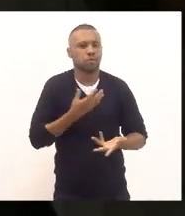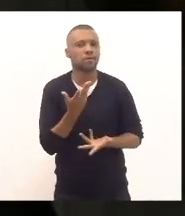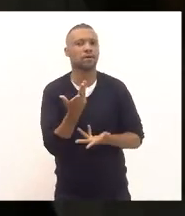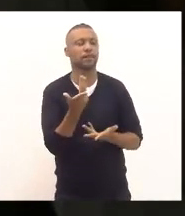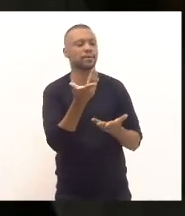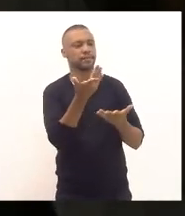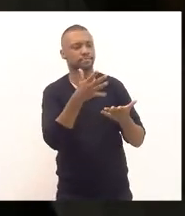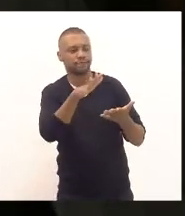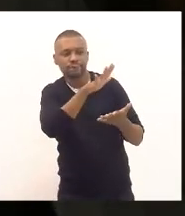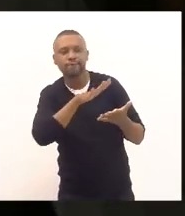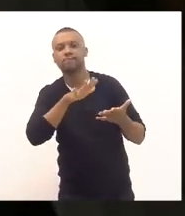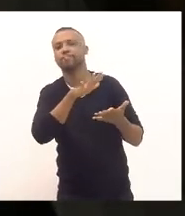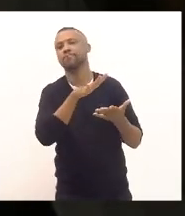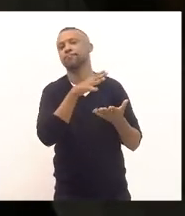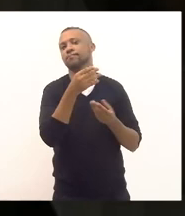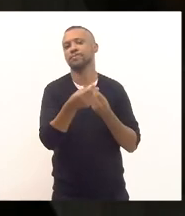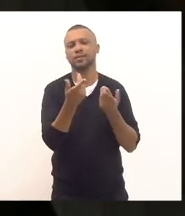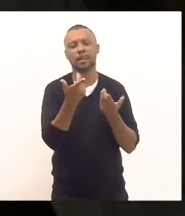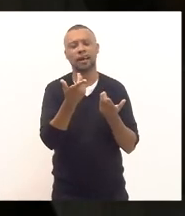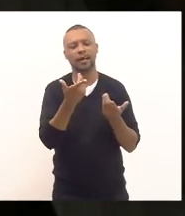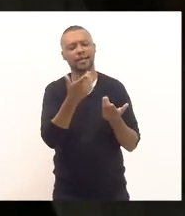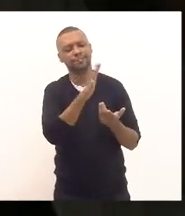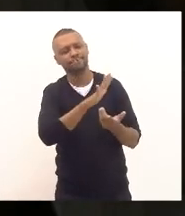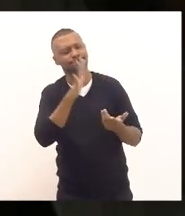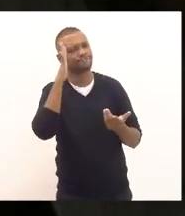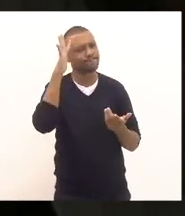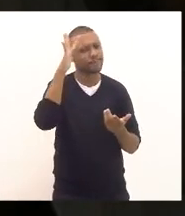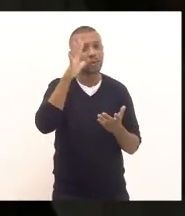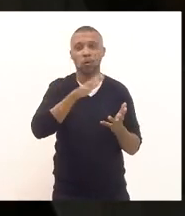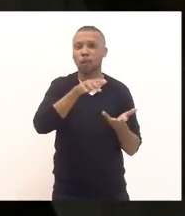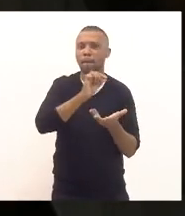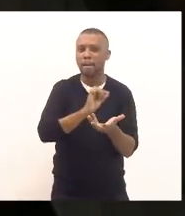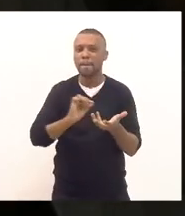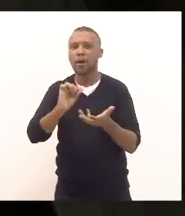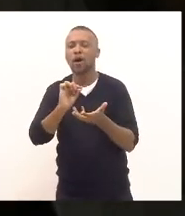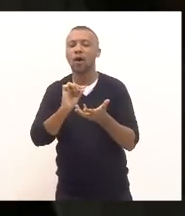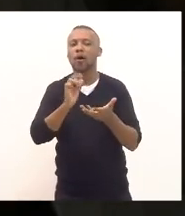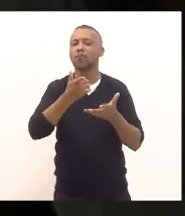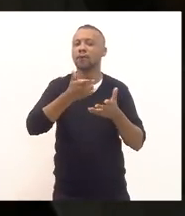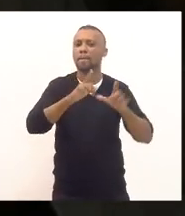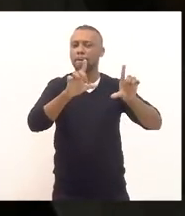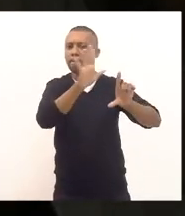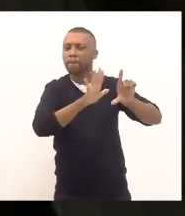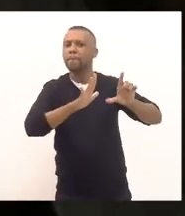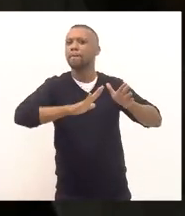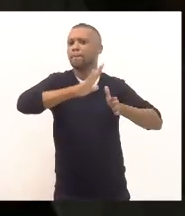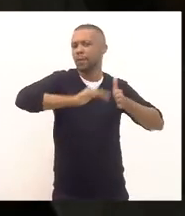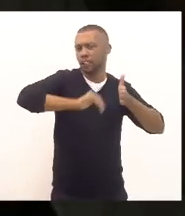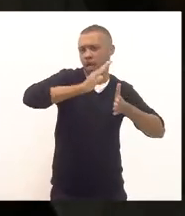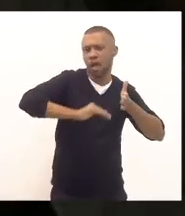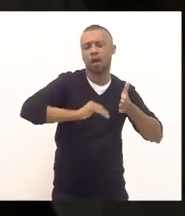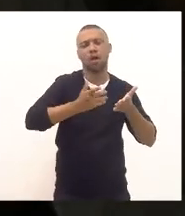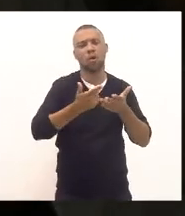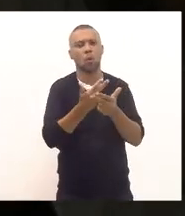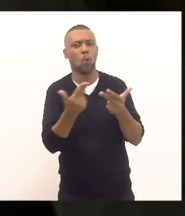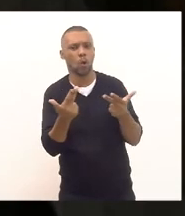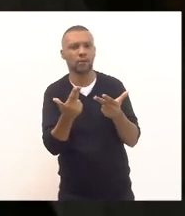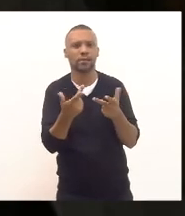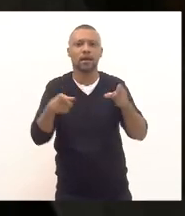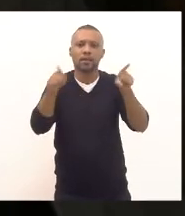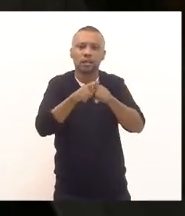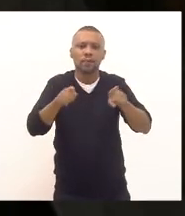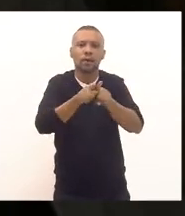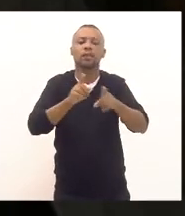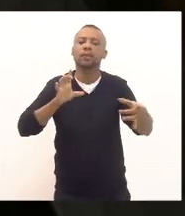suas enfim impressões sobre o mundo através de painéis e pinturas de desenhos enfim que inclusive e